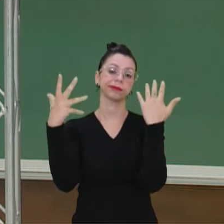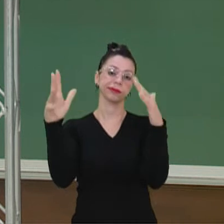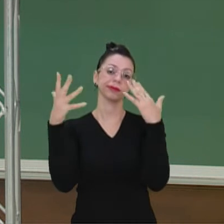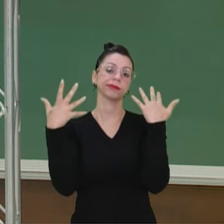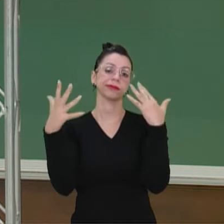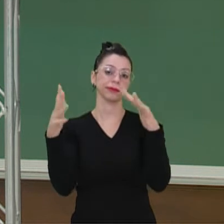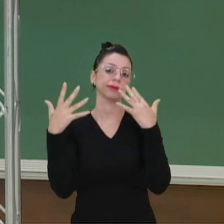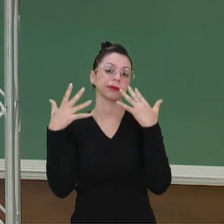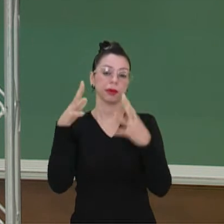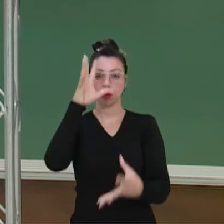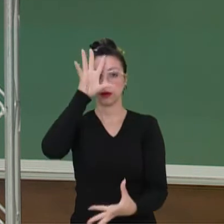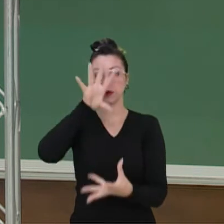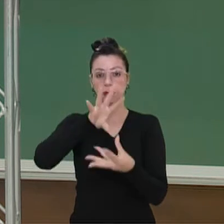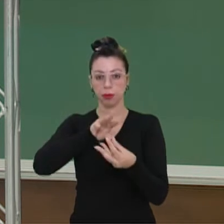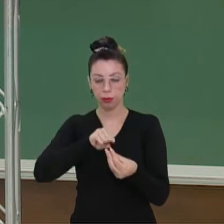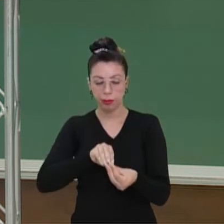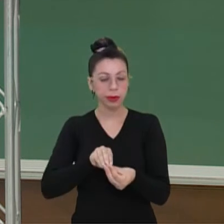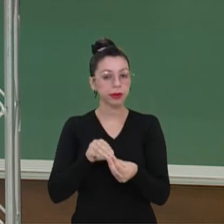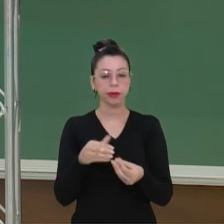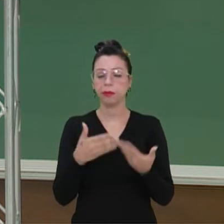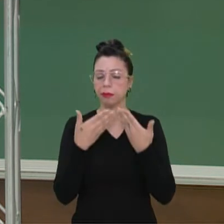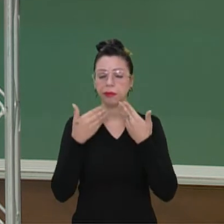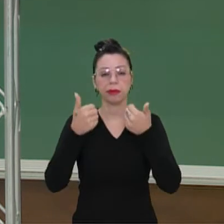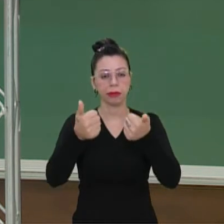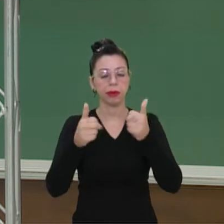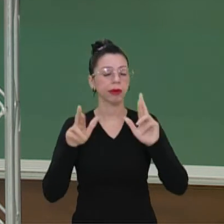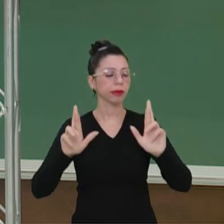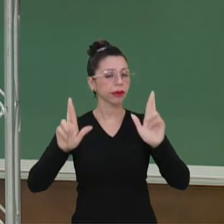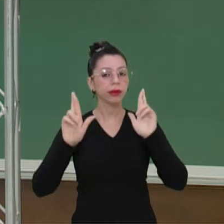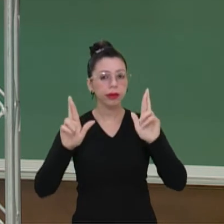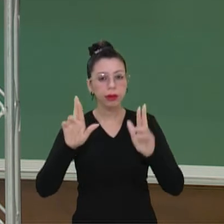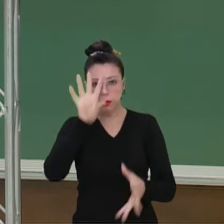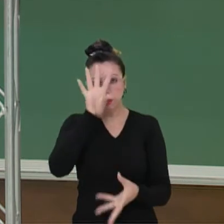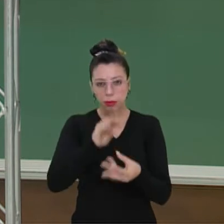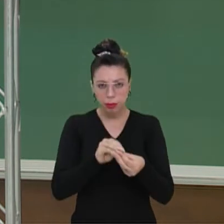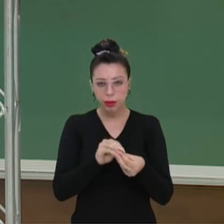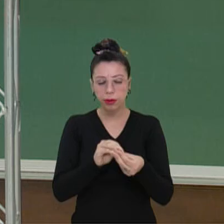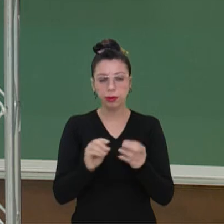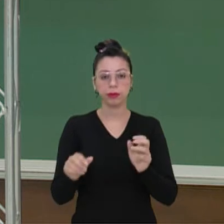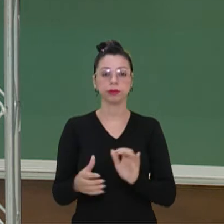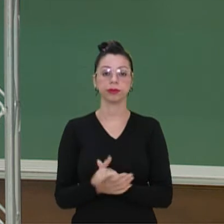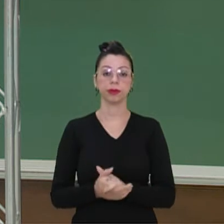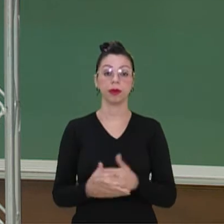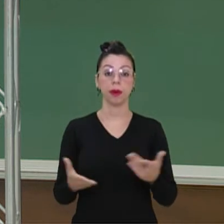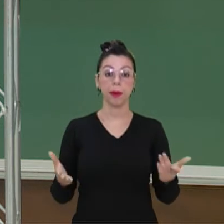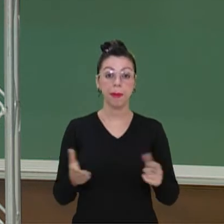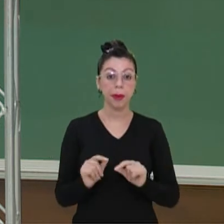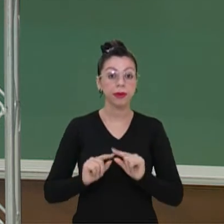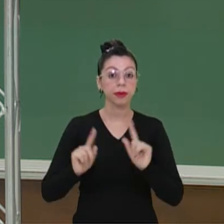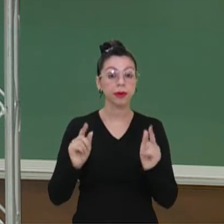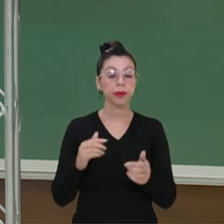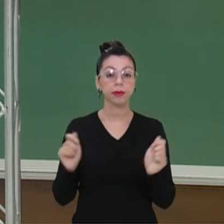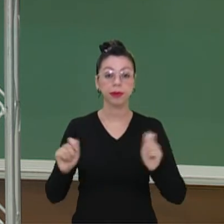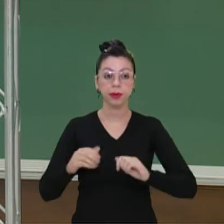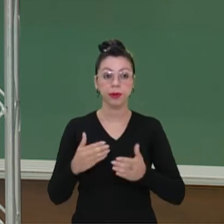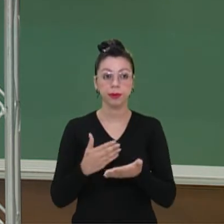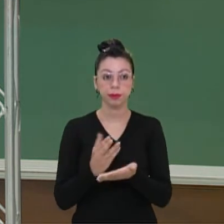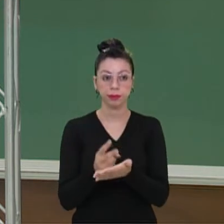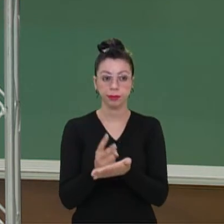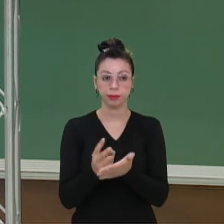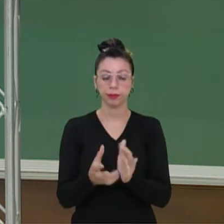tá? Você entendeu maravilhosamente bem, tenho certeza disso. Legal? Mas agora eu preciso continuar, então vamos